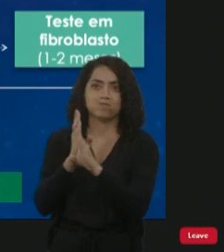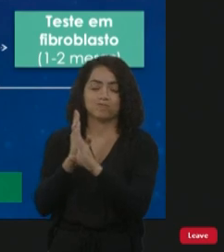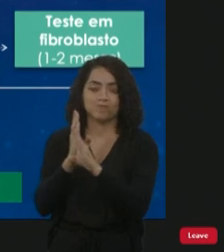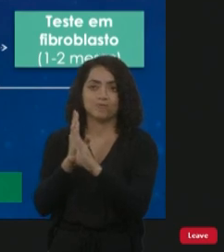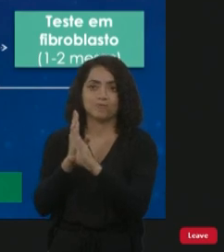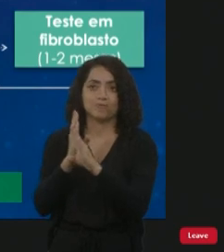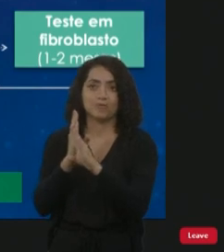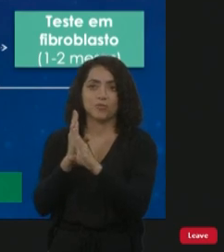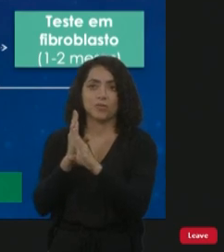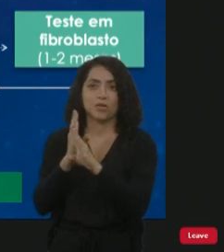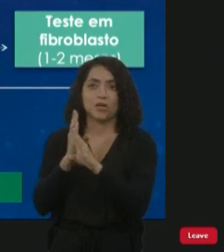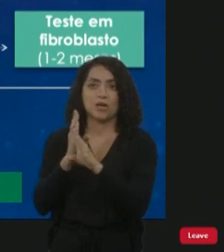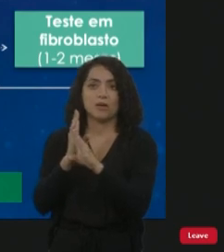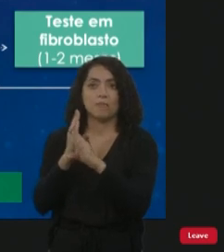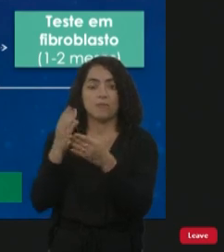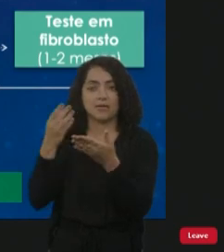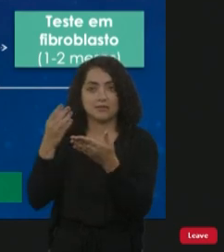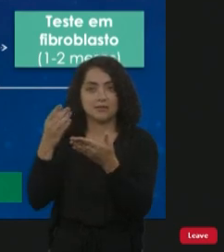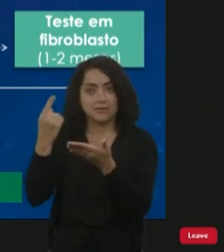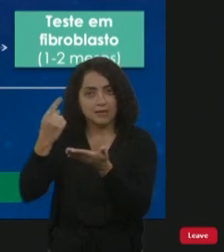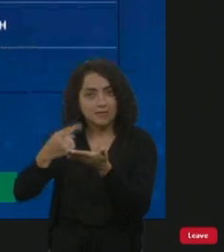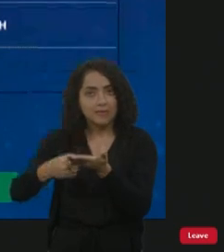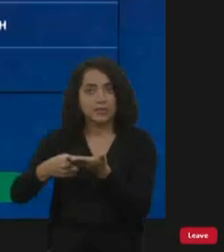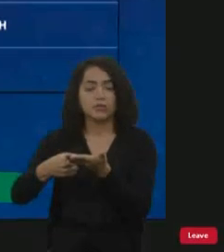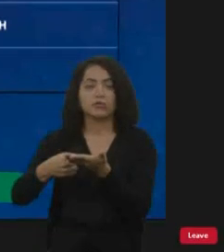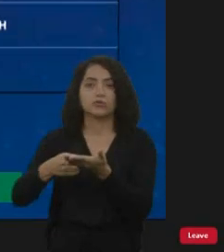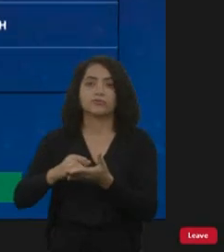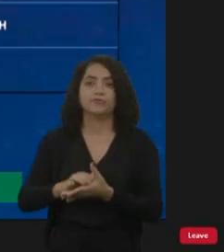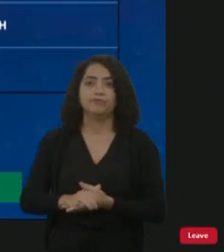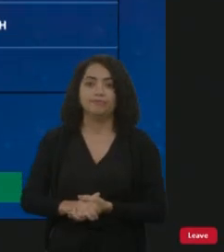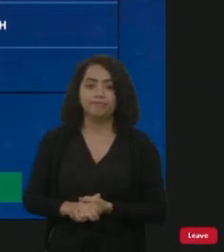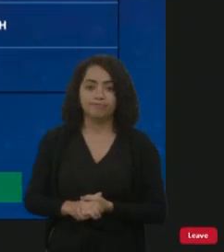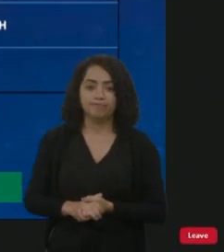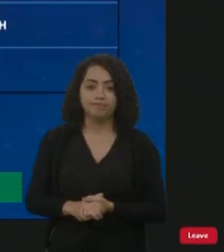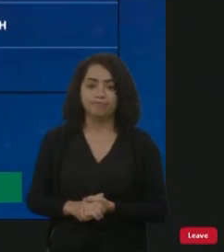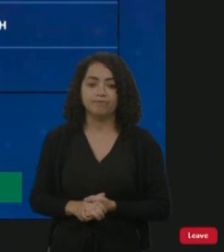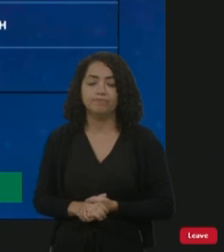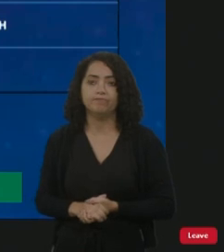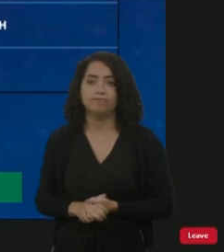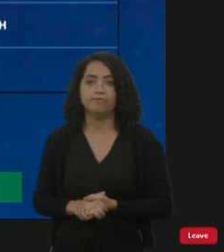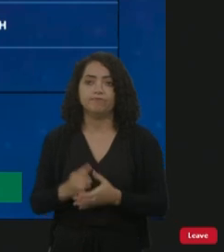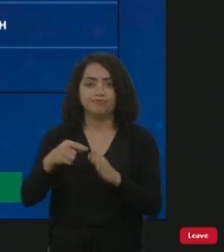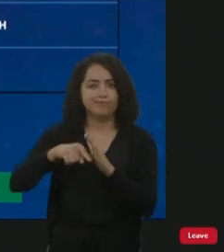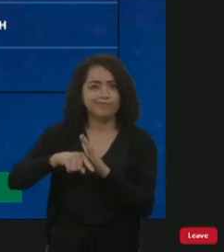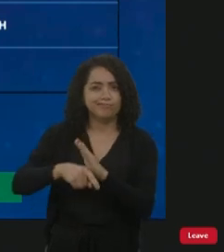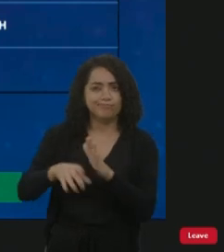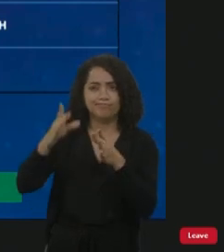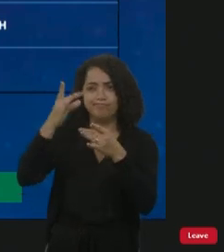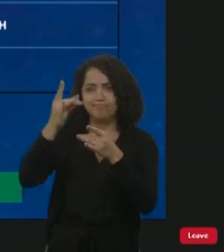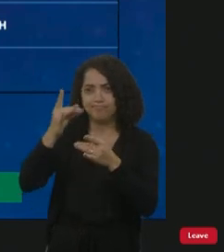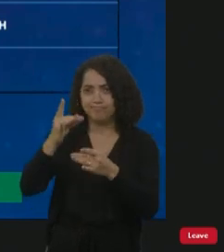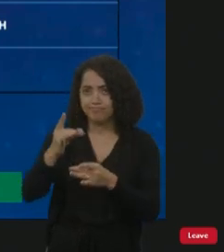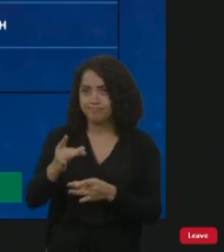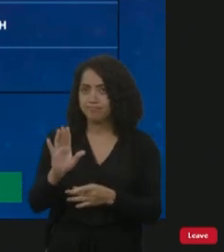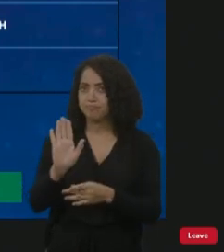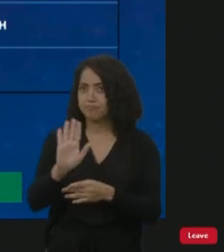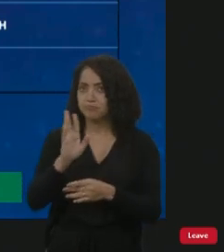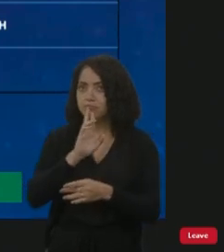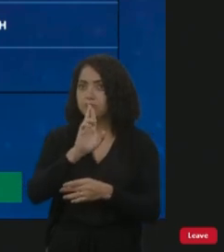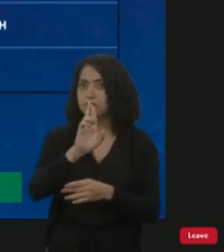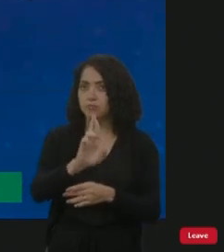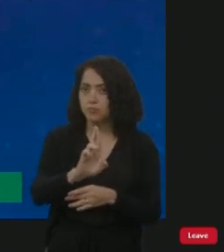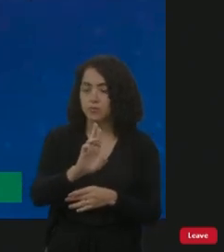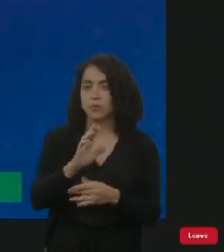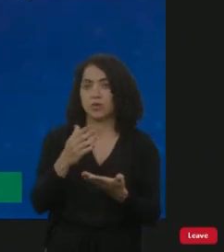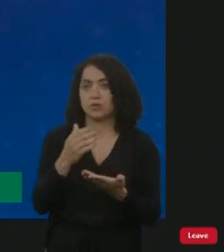mais definitivo aí do paciente, tá? Eu não vou entrar em detalhes sobre os resultados do exame,